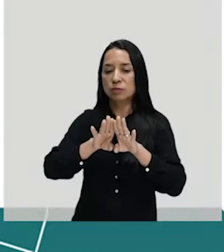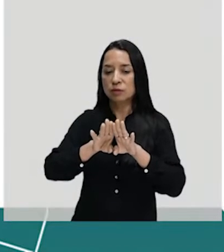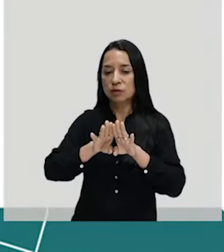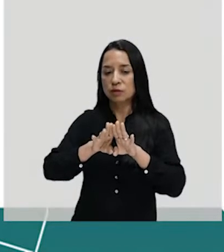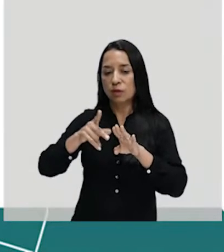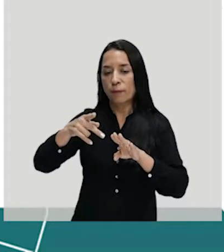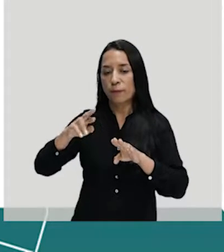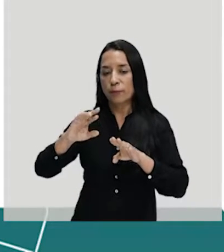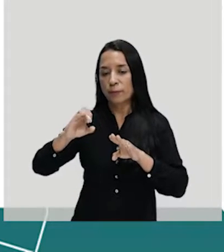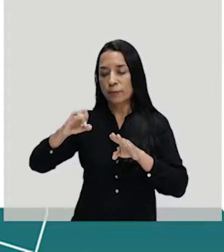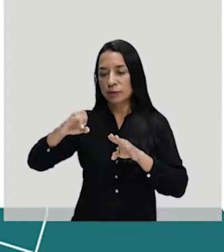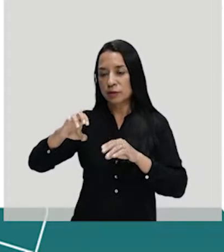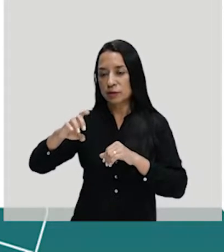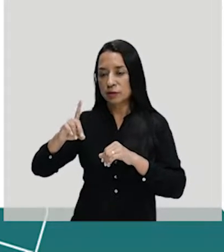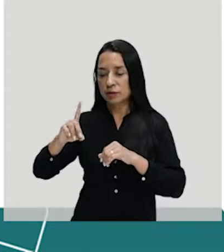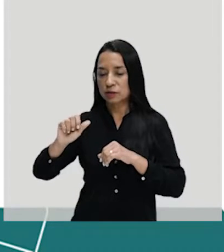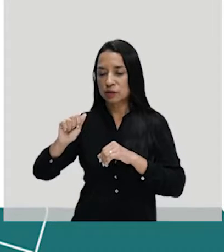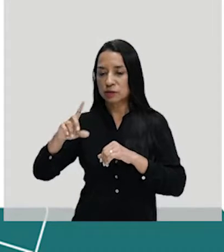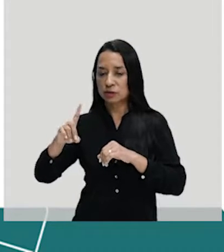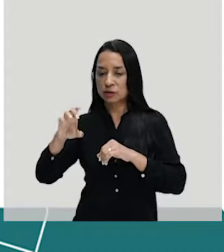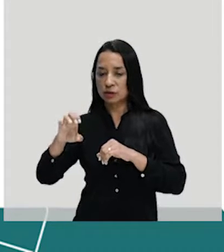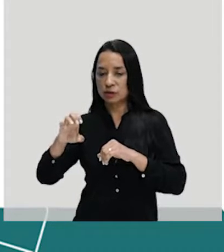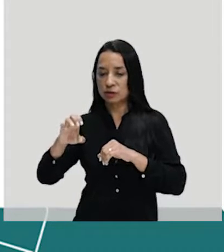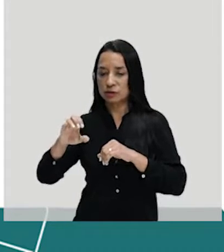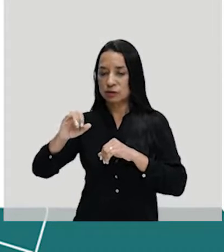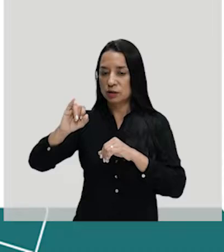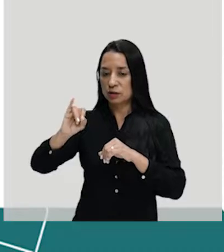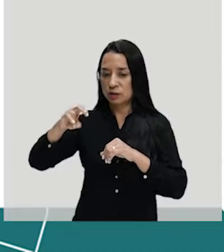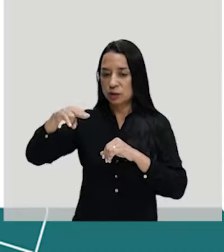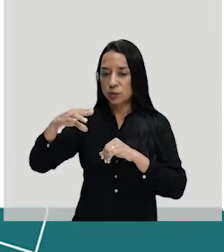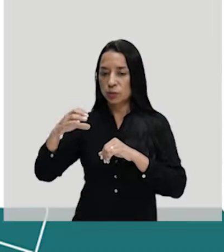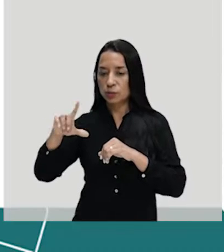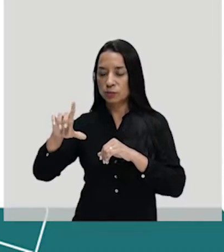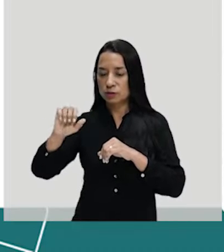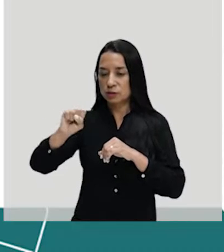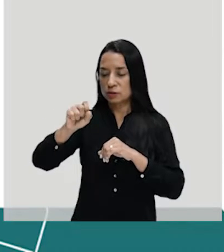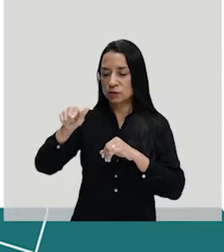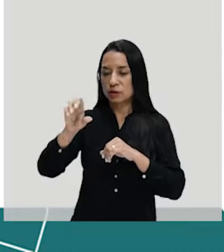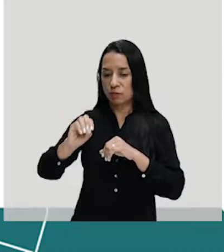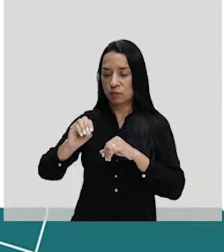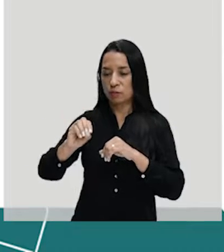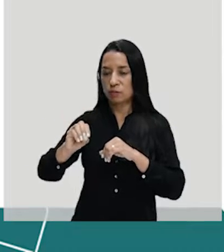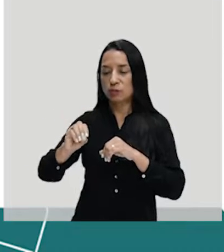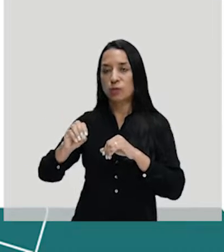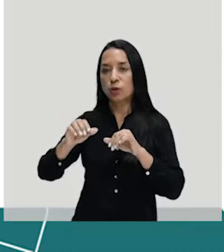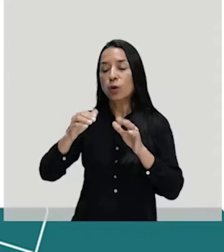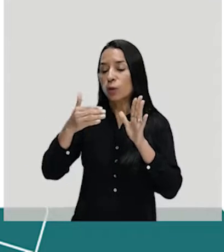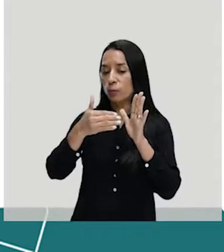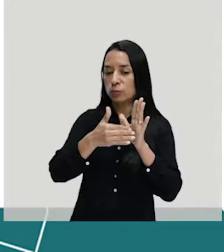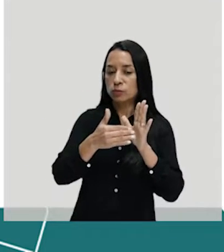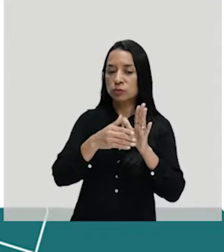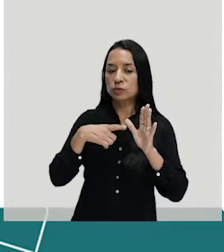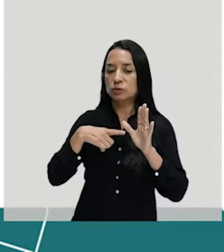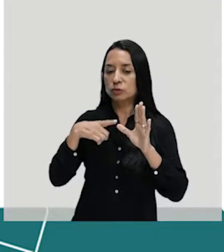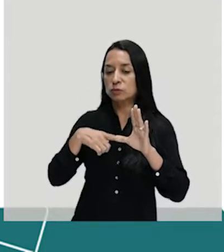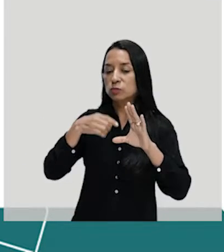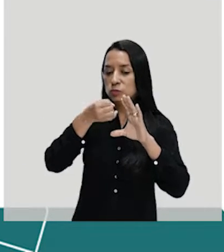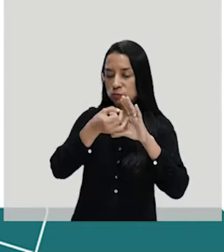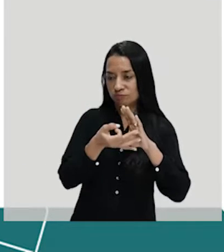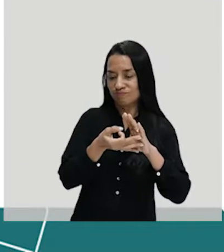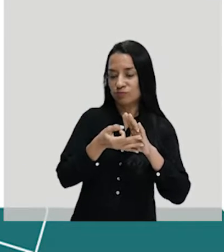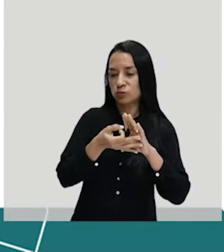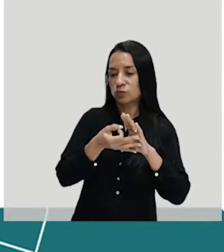propriedade da inclusão e por fim nós vem veremos o chamado Conjunto das partes Então veja